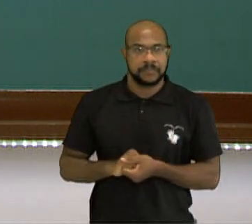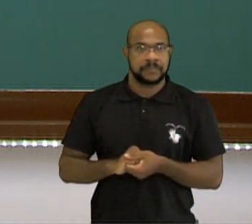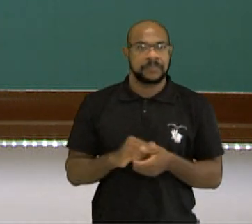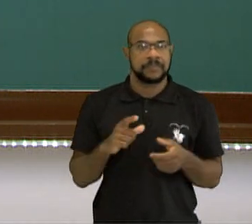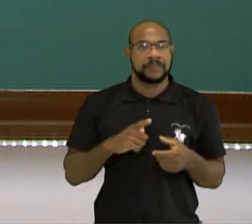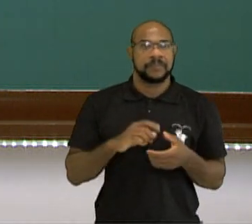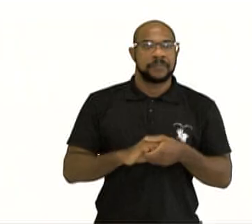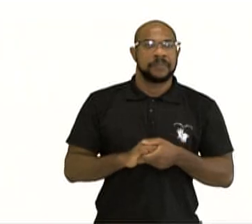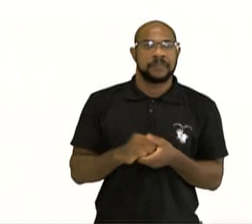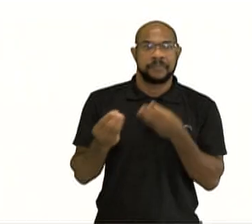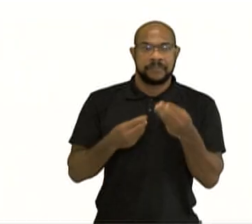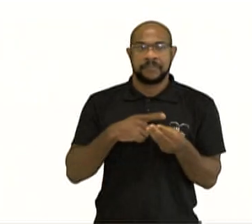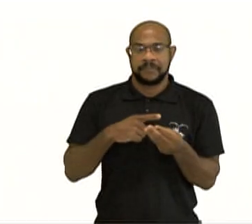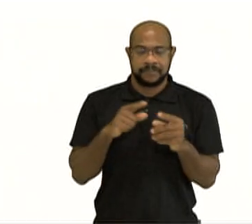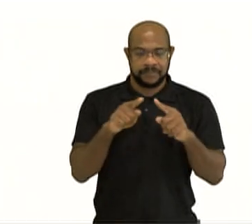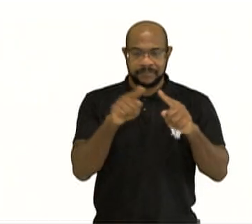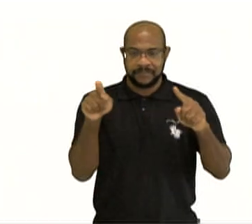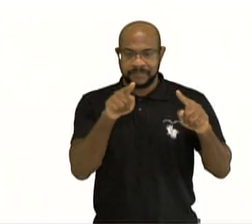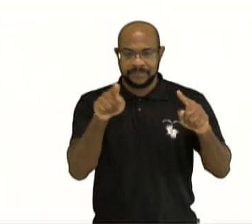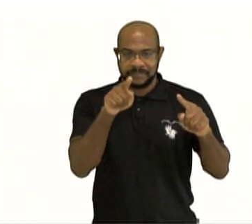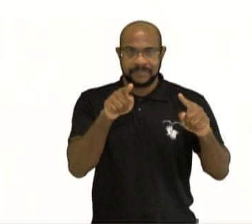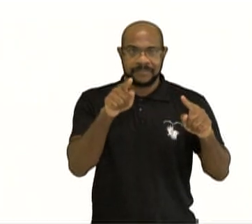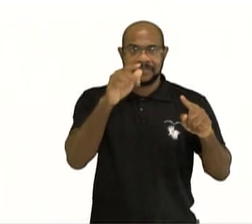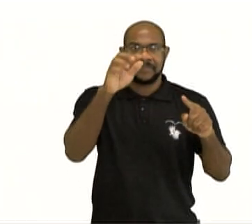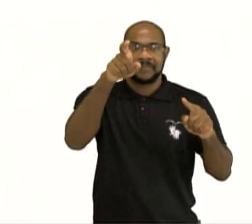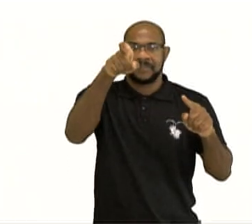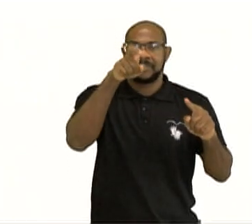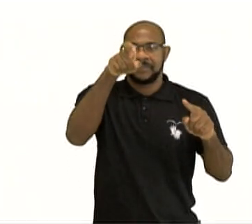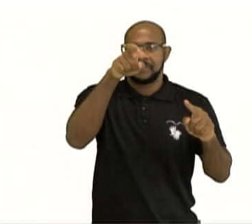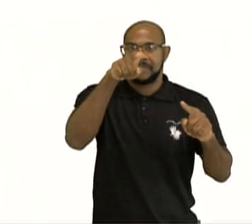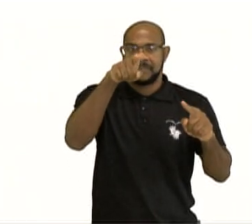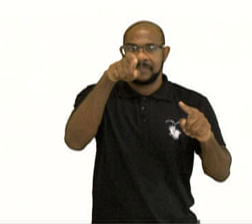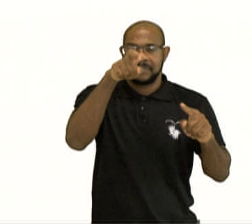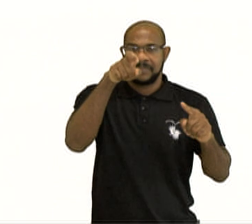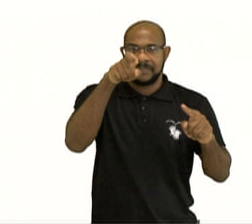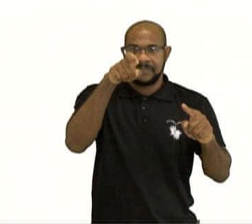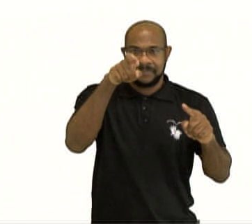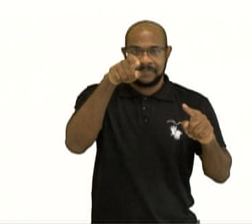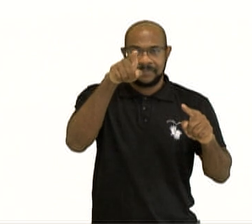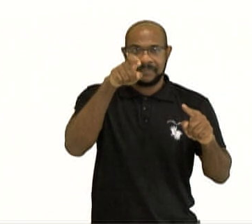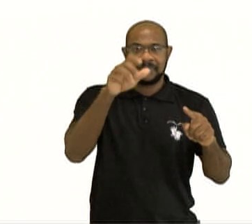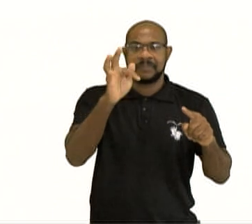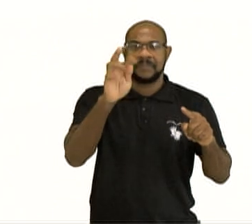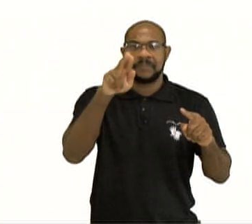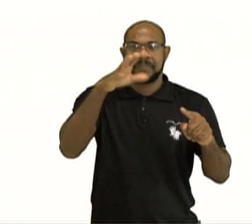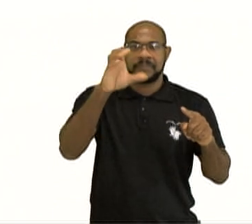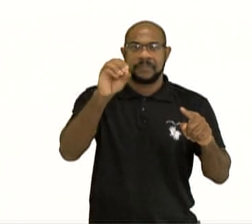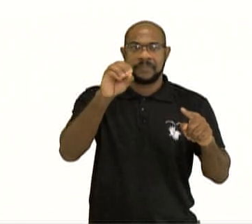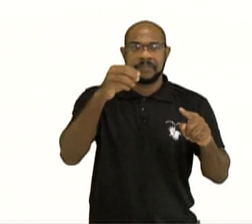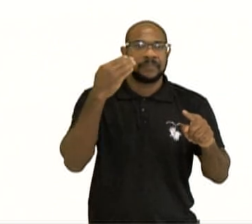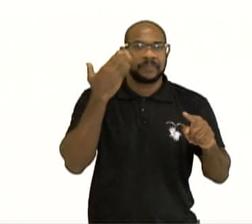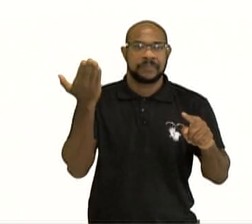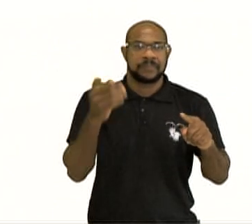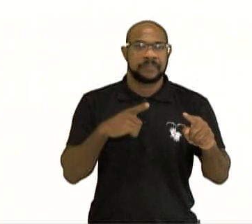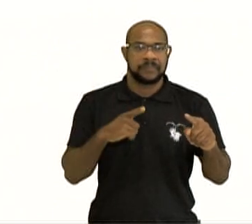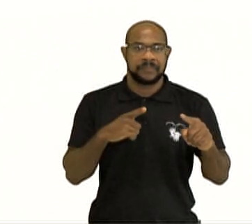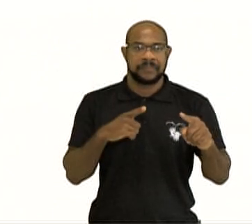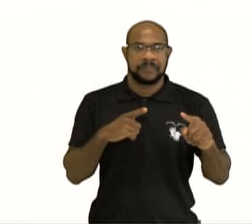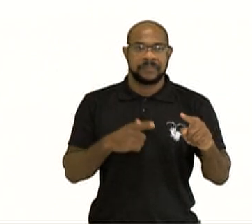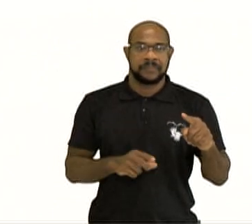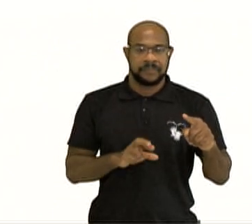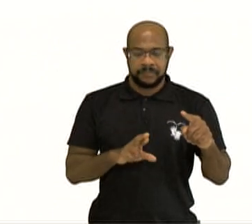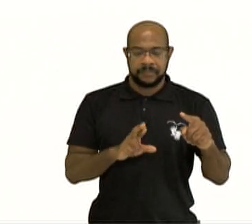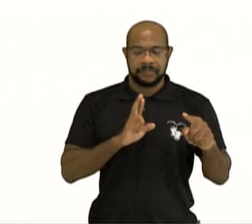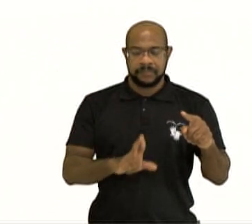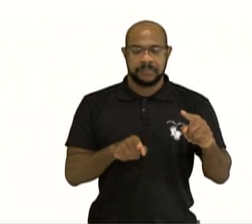caminho, acontece uma função, tem uma intervenção que nós vamos chamar de função, e gerando um